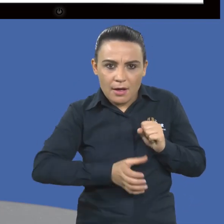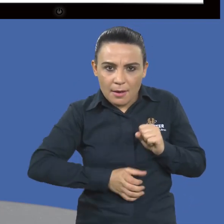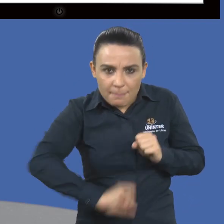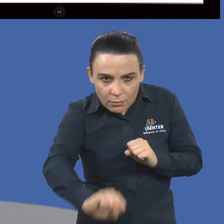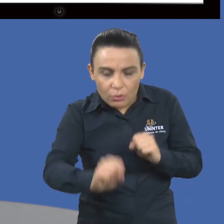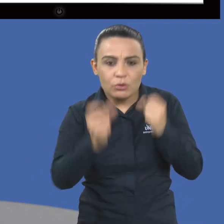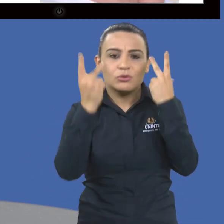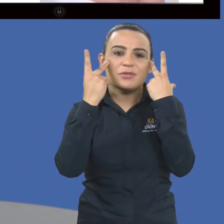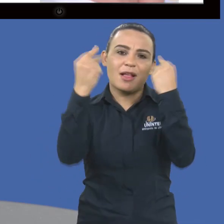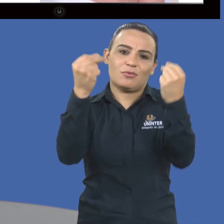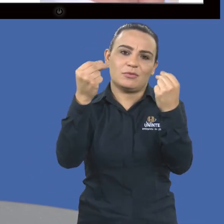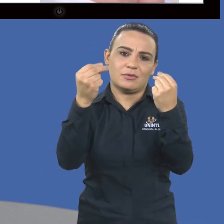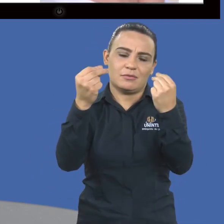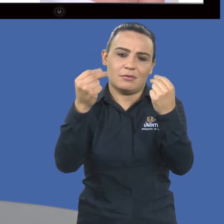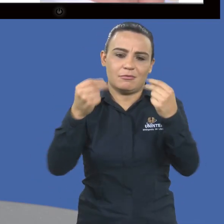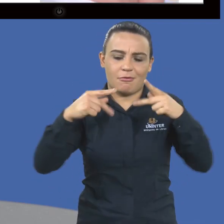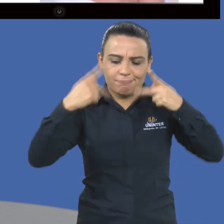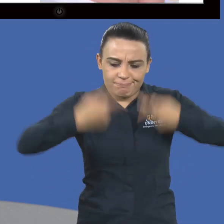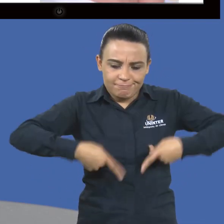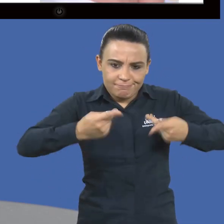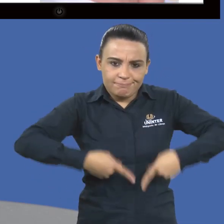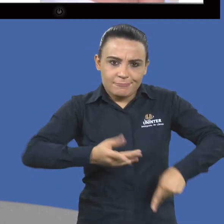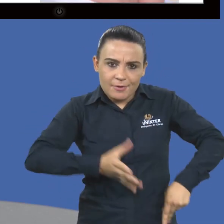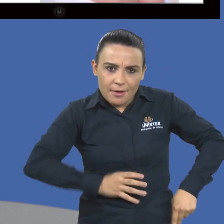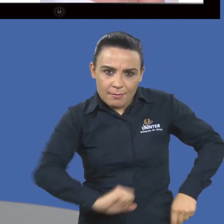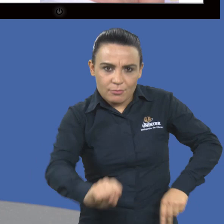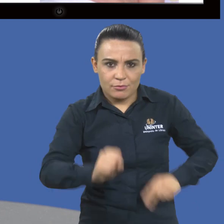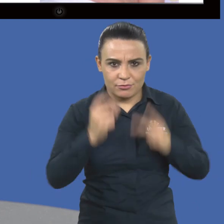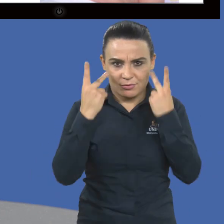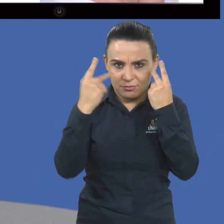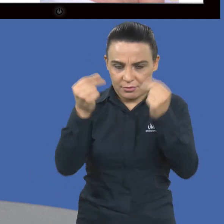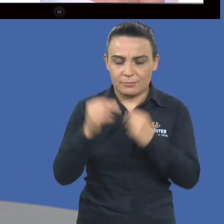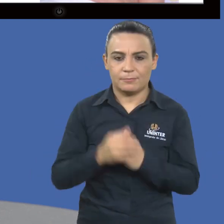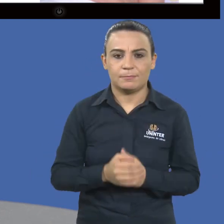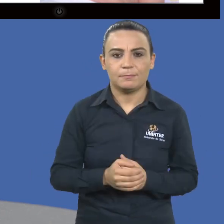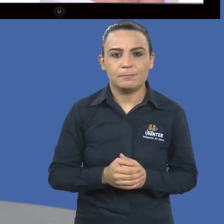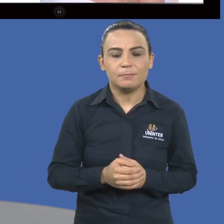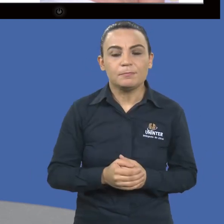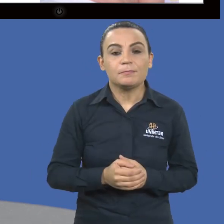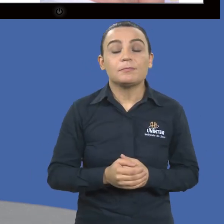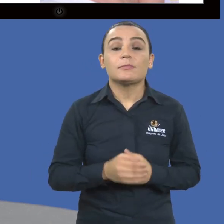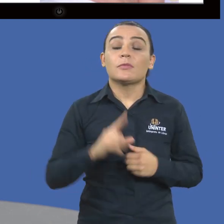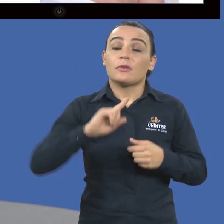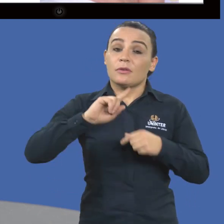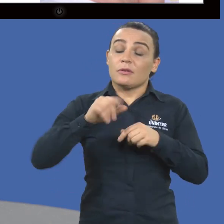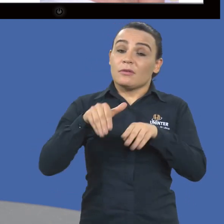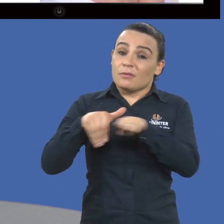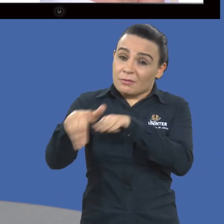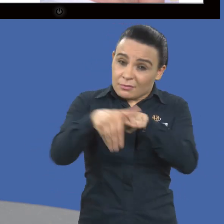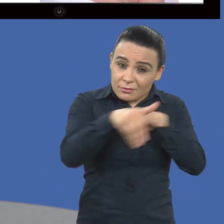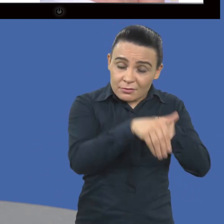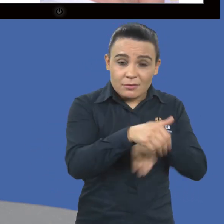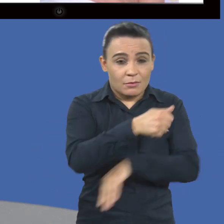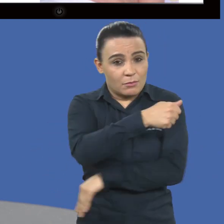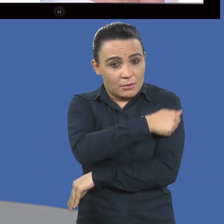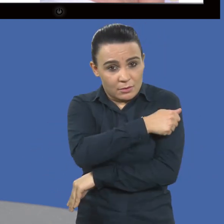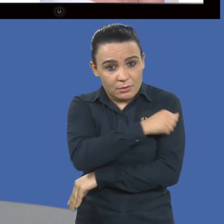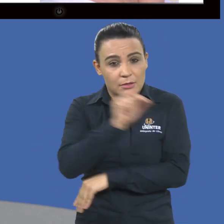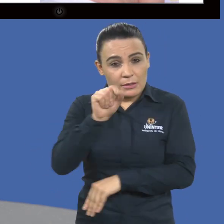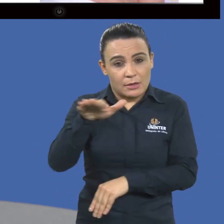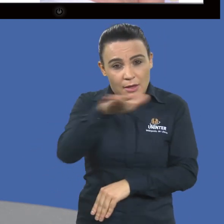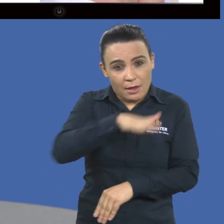Um outro aspecto, e que eu gosto de enfatizar aos meus alunos e